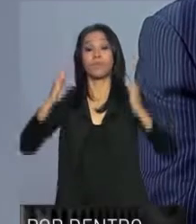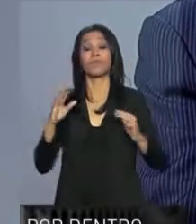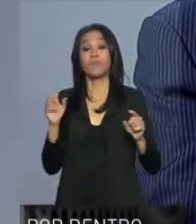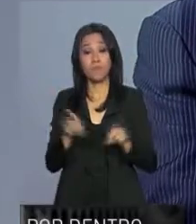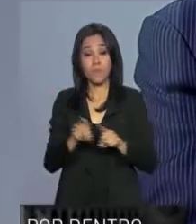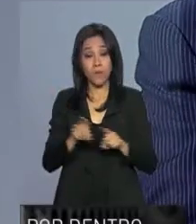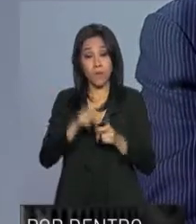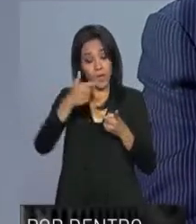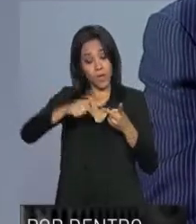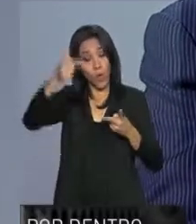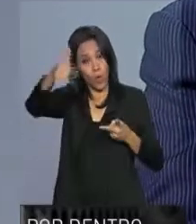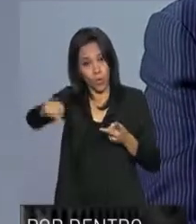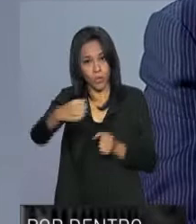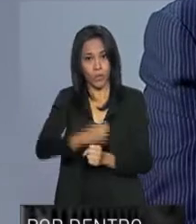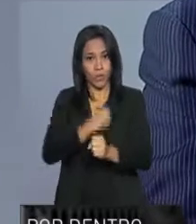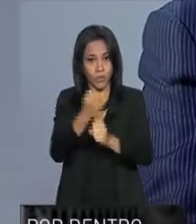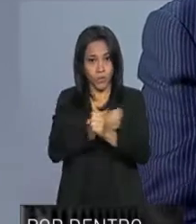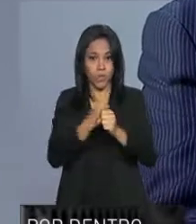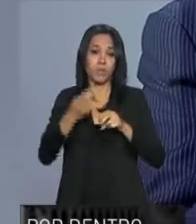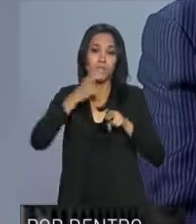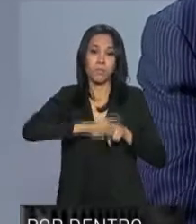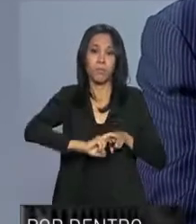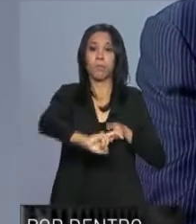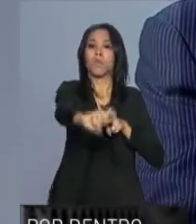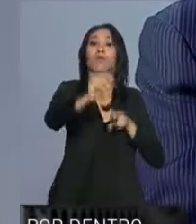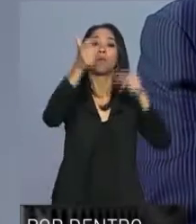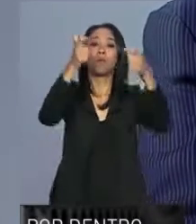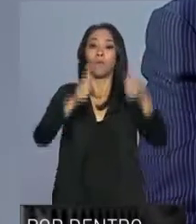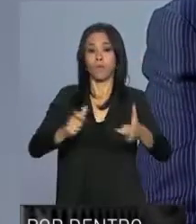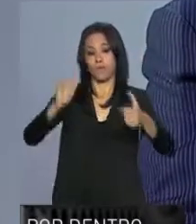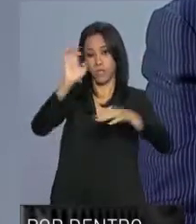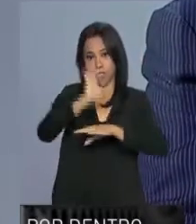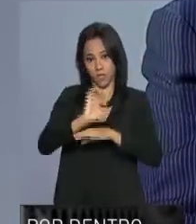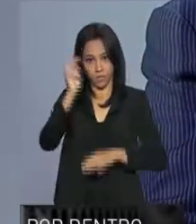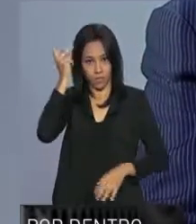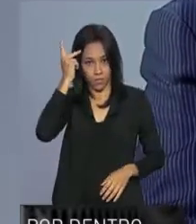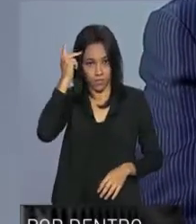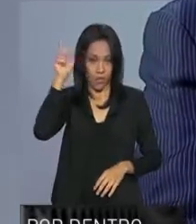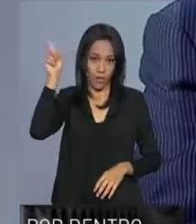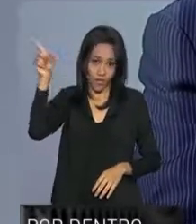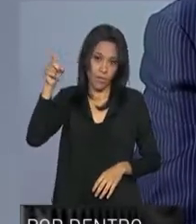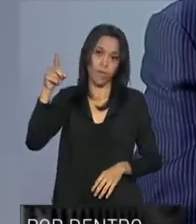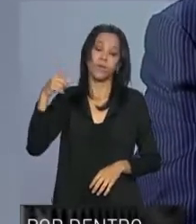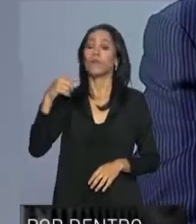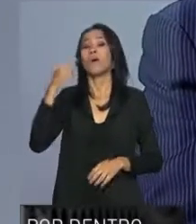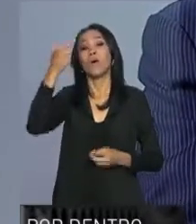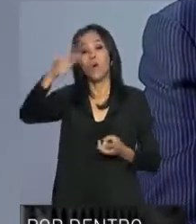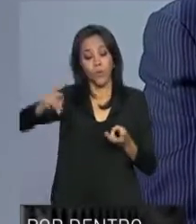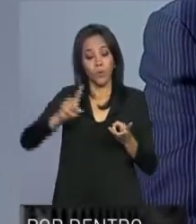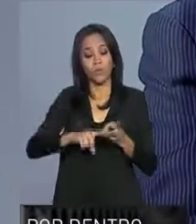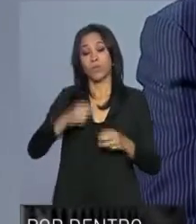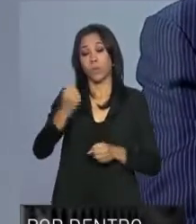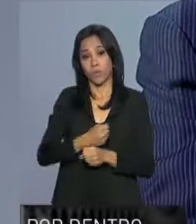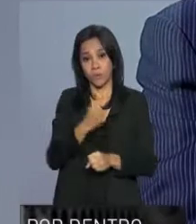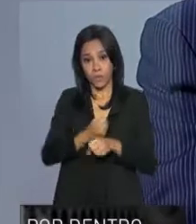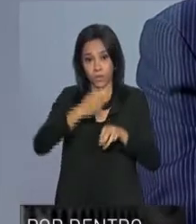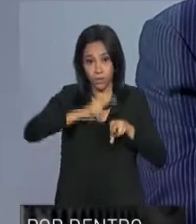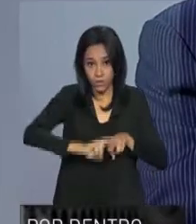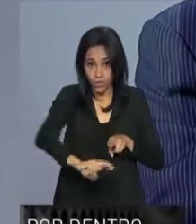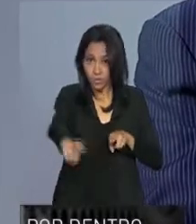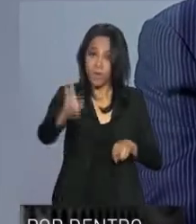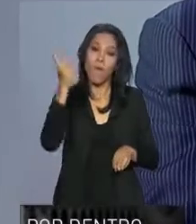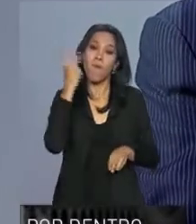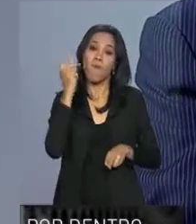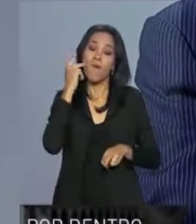autorizamos obras como metrô de são paulo nem participamos da linha 9 daquele metrô em obras como o metrô de fortaleza retomada de